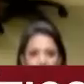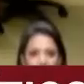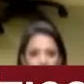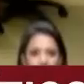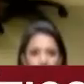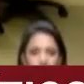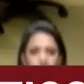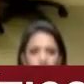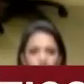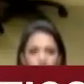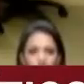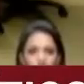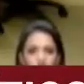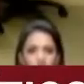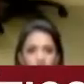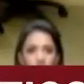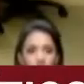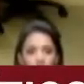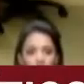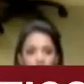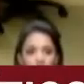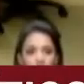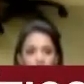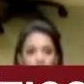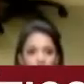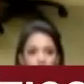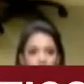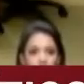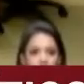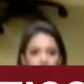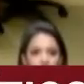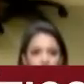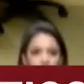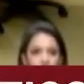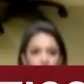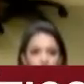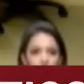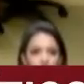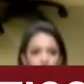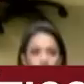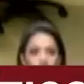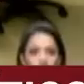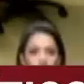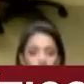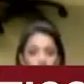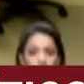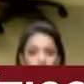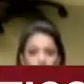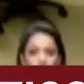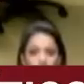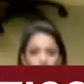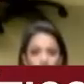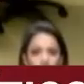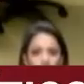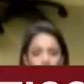governo Jair bolsonaro apresenta supostos riscos à democracia mas que a politização do supremo tem passado despercebida o jornal declarou que o